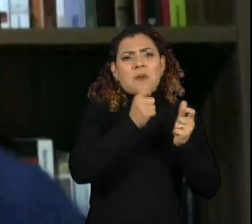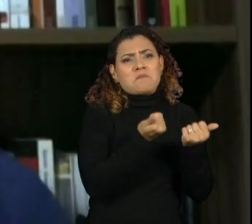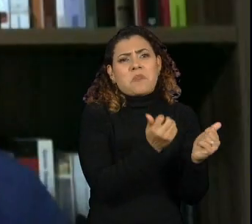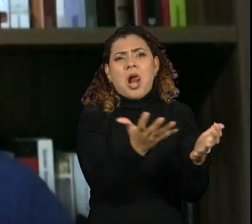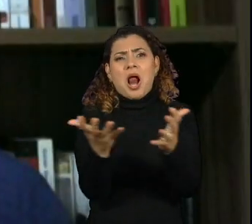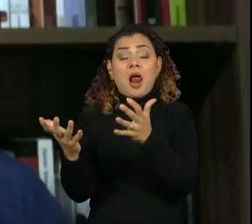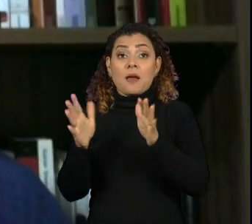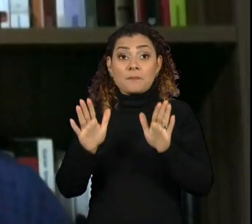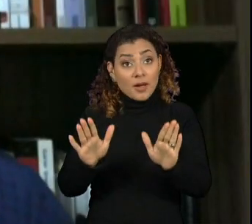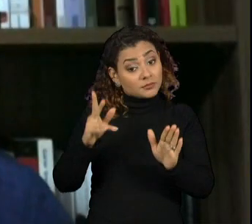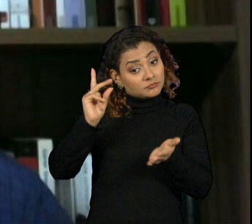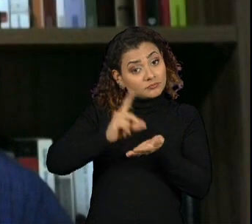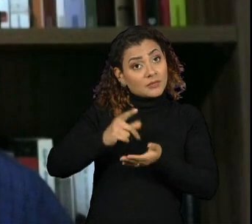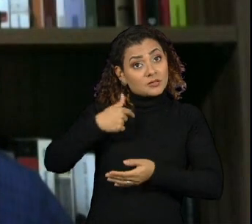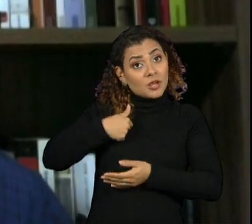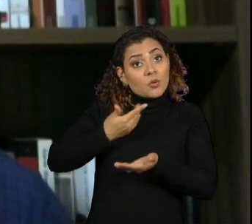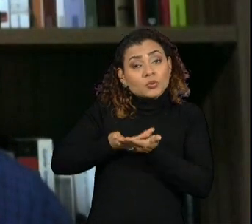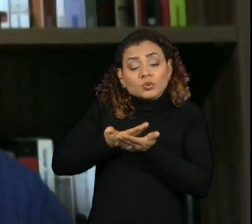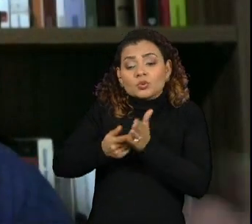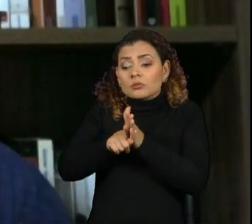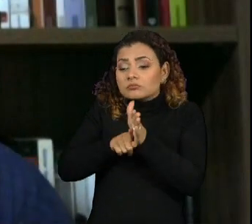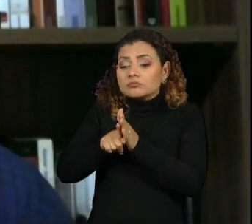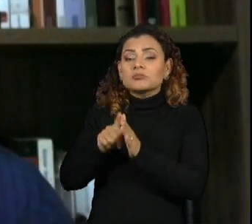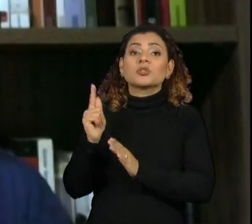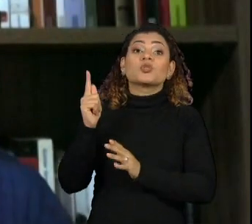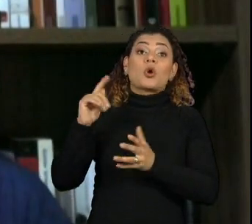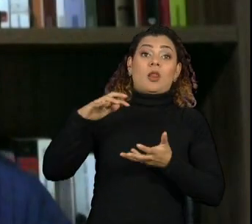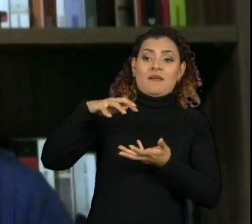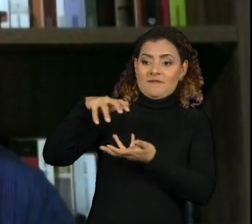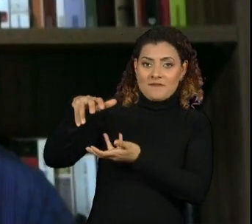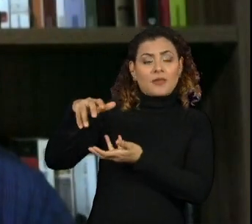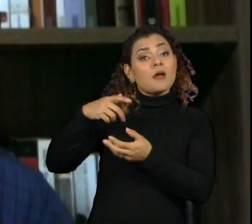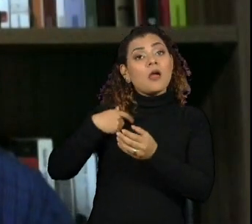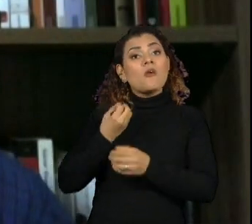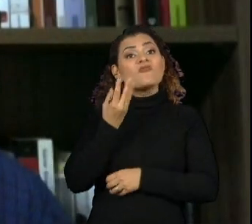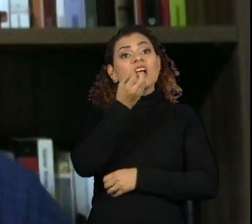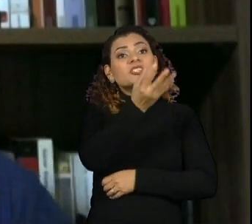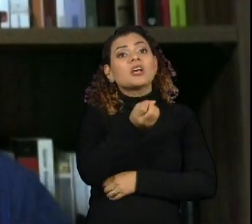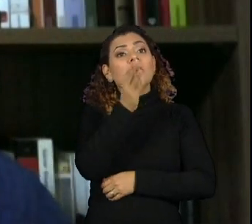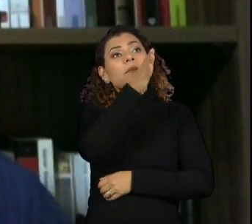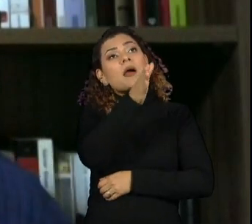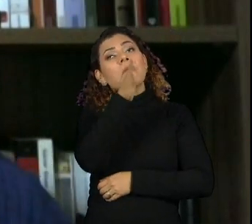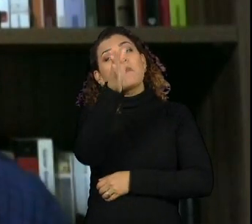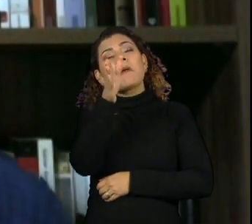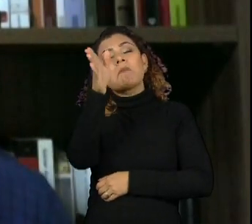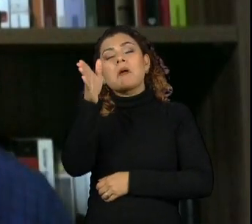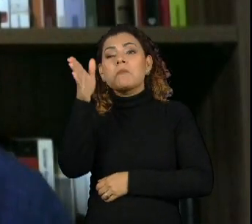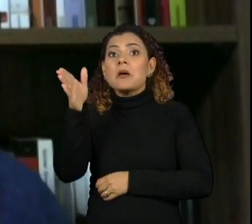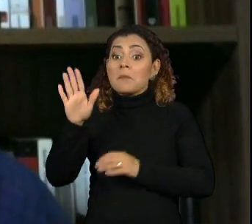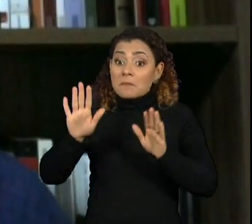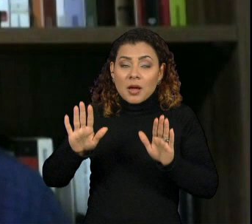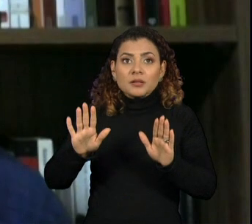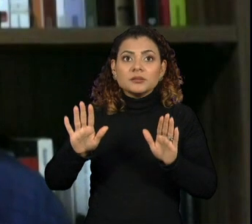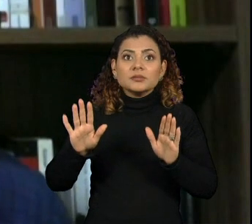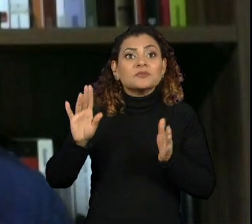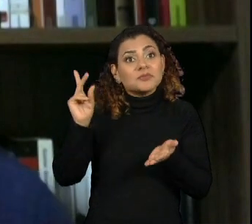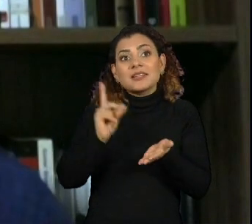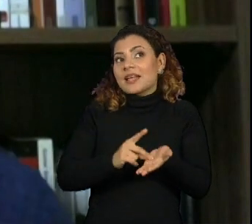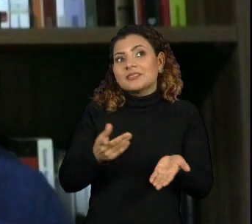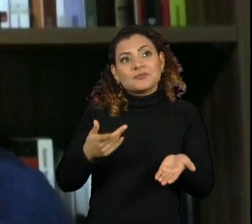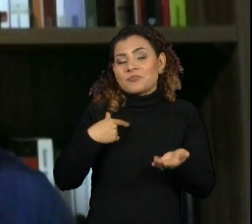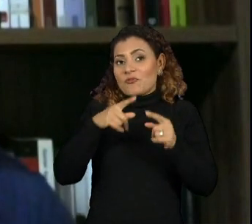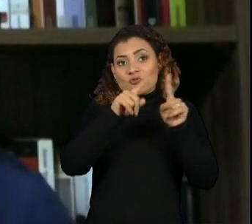volta, mas desde que eu comecei a estudar geografia, eu passei a viajar com frequência. E depois, como servidor público,